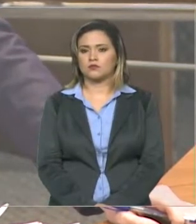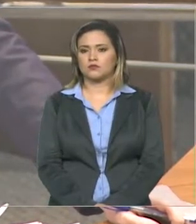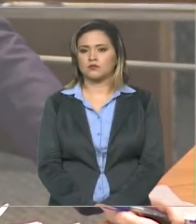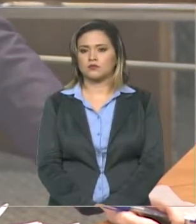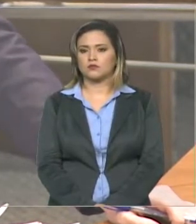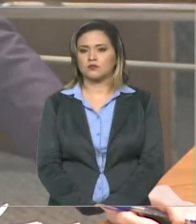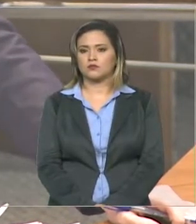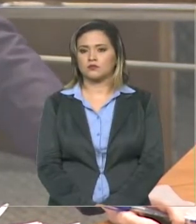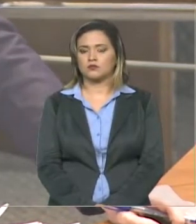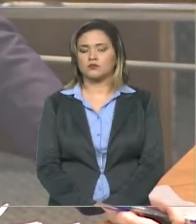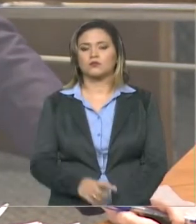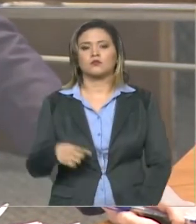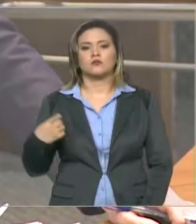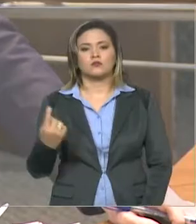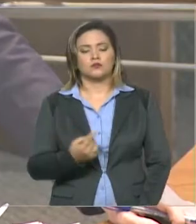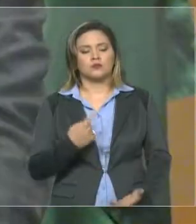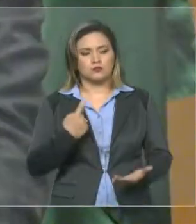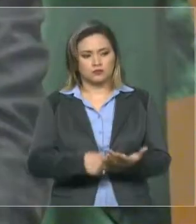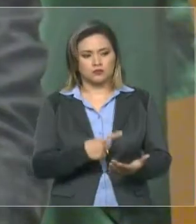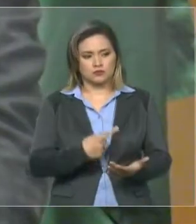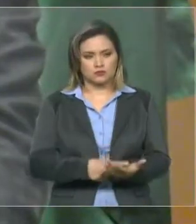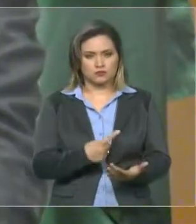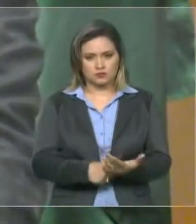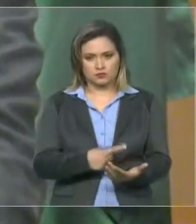marcamos e agendamos